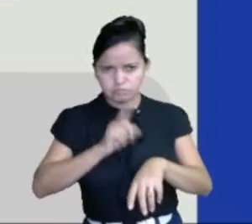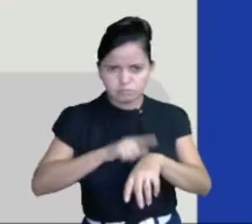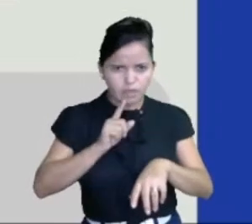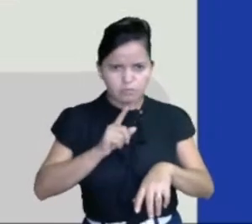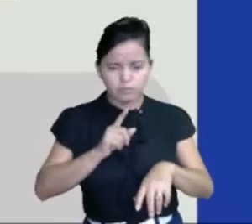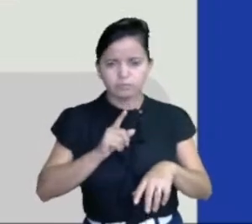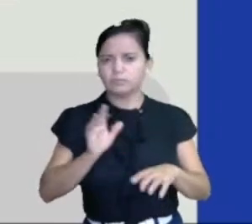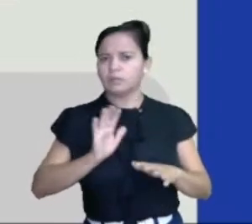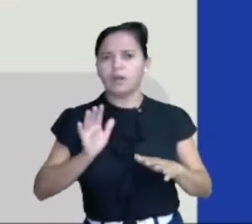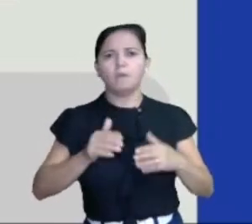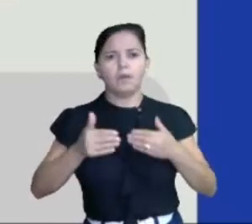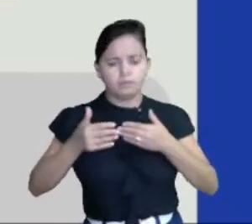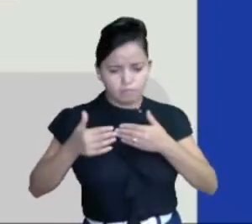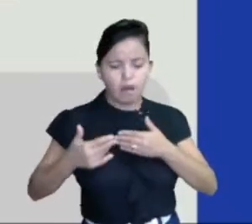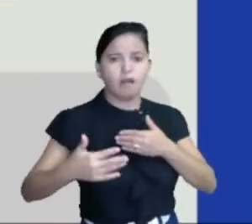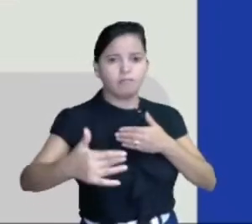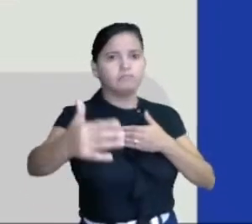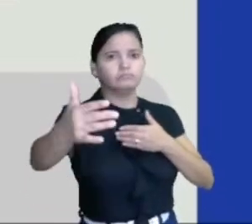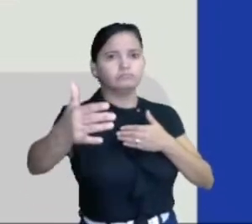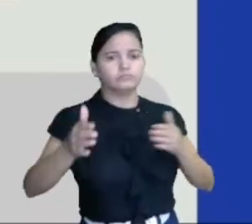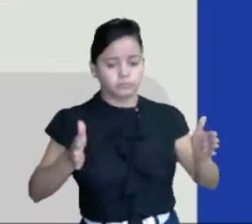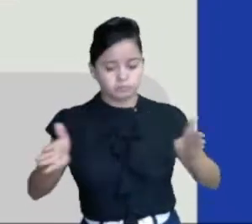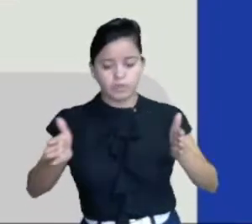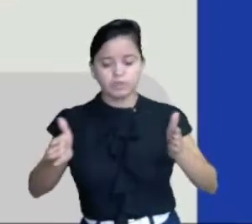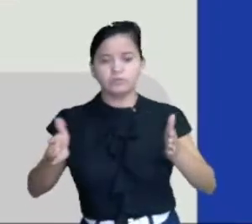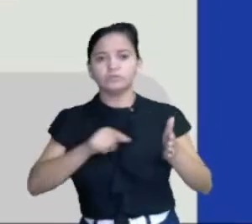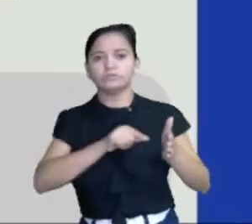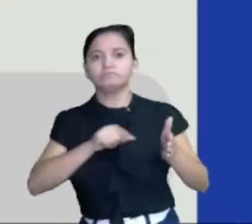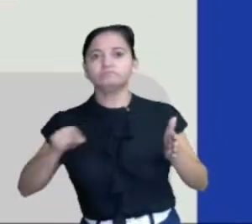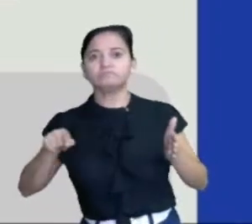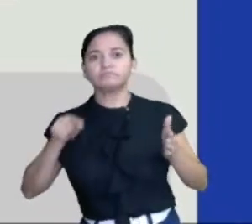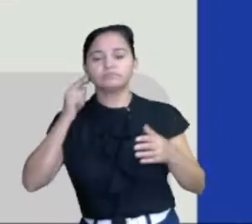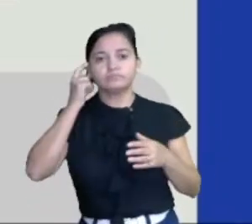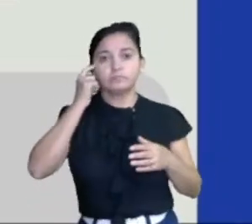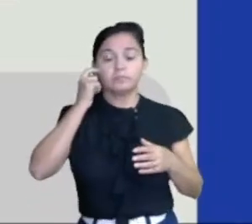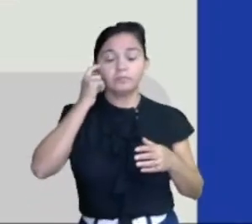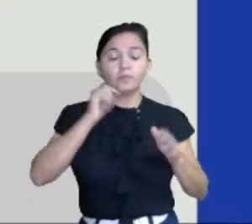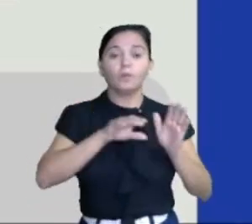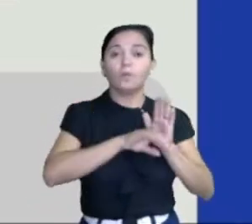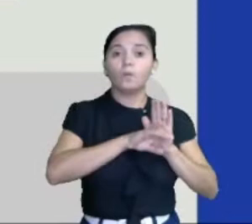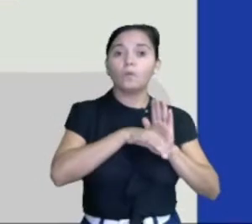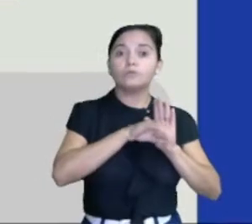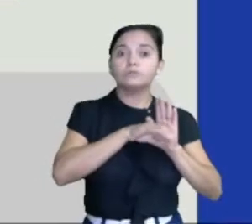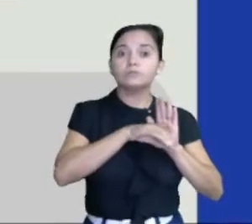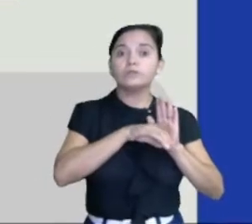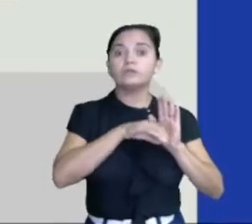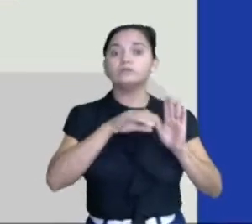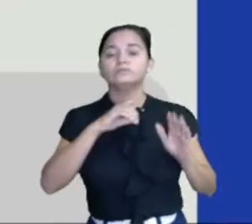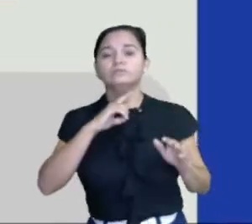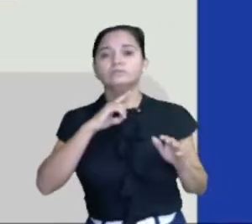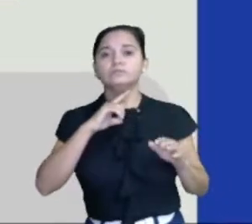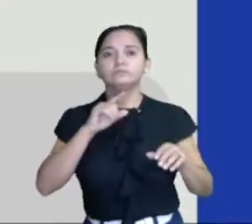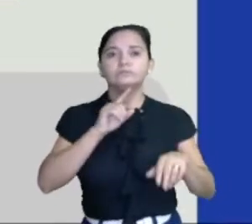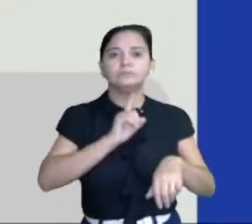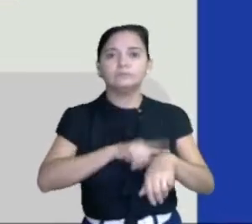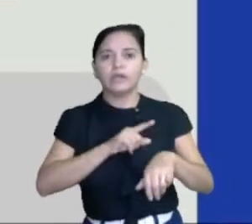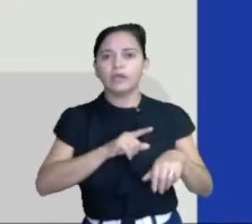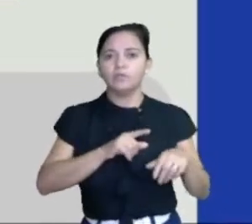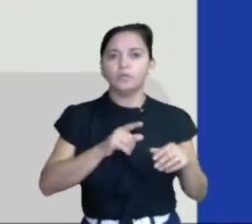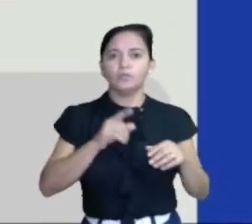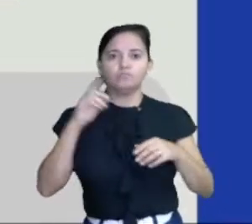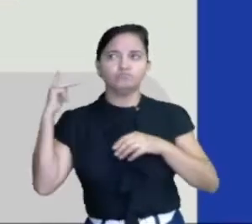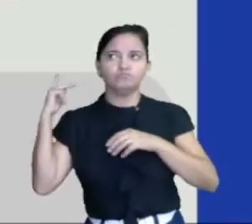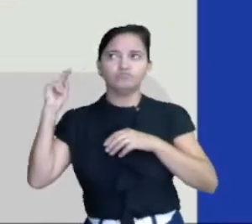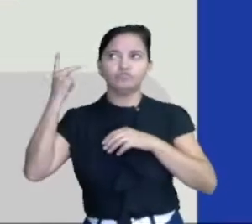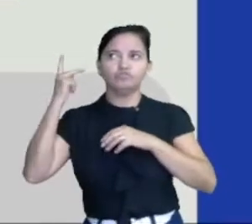também assim ao longo desse período. Por quê? Porque o conceito de tempo histórico é isso: a gente observar como as